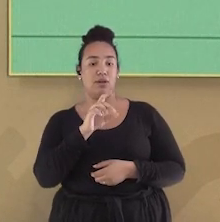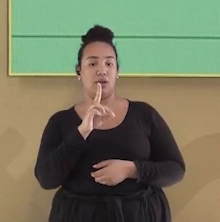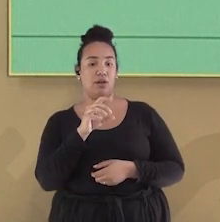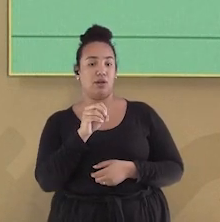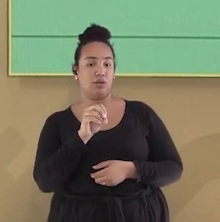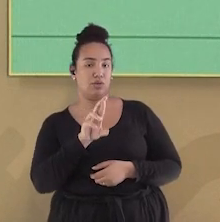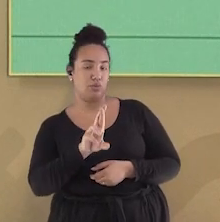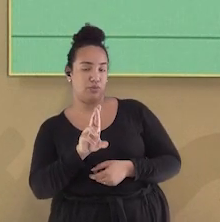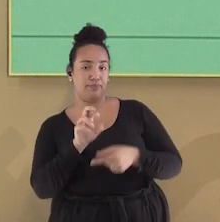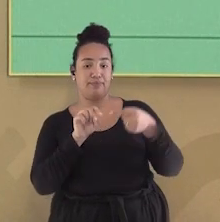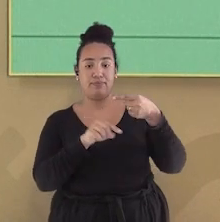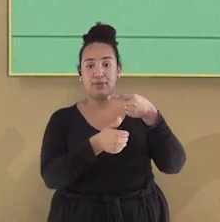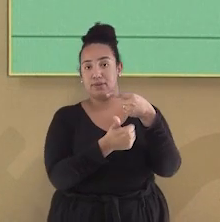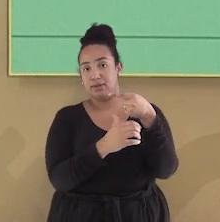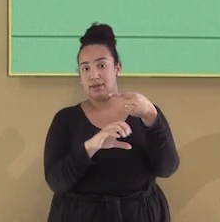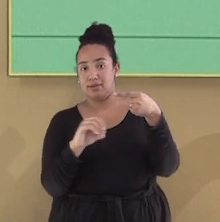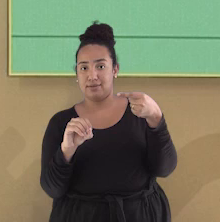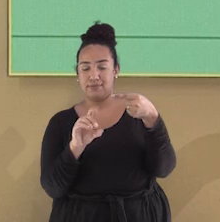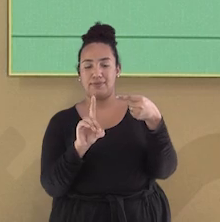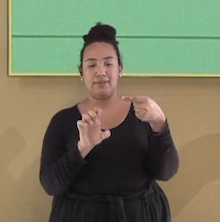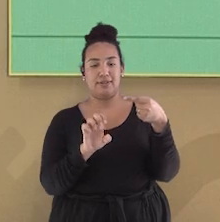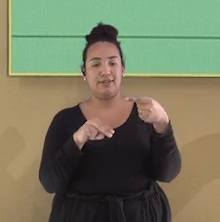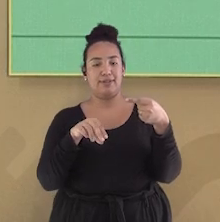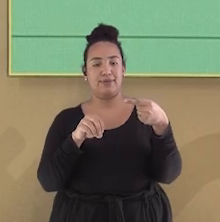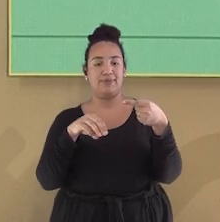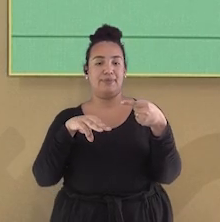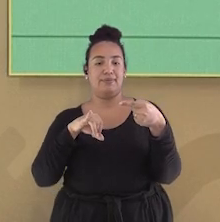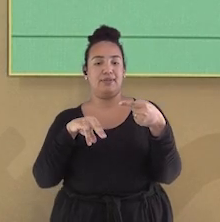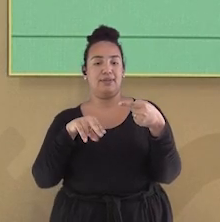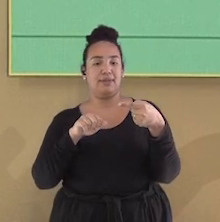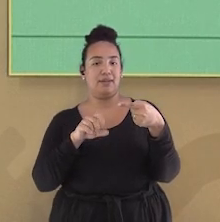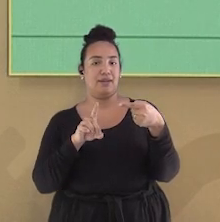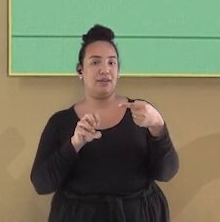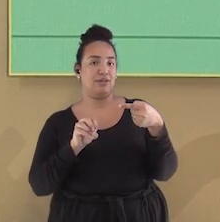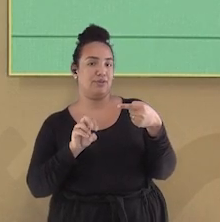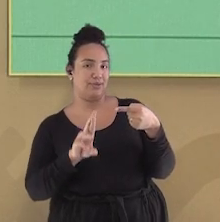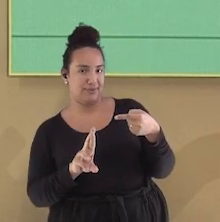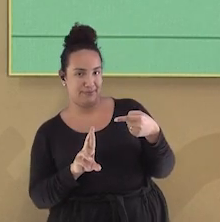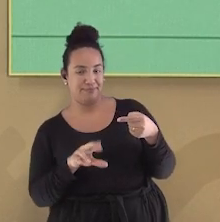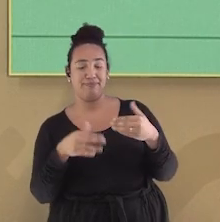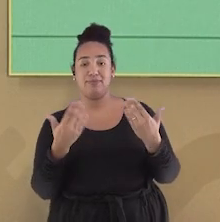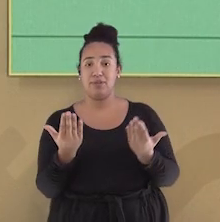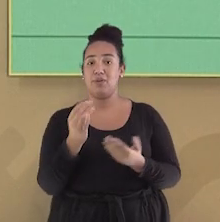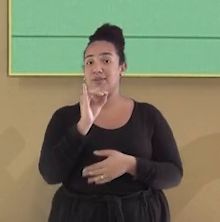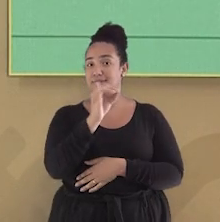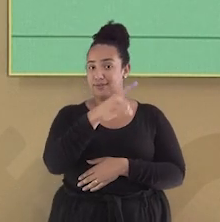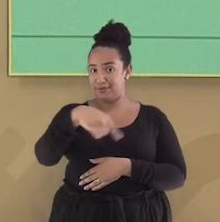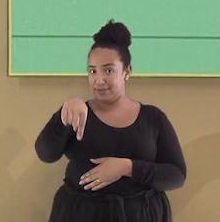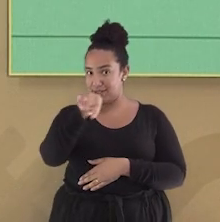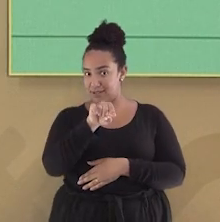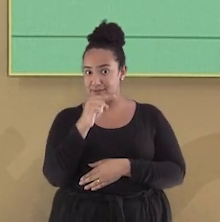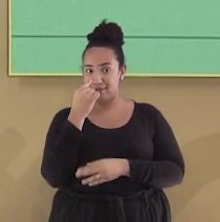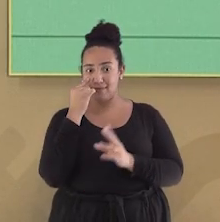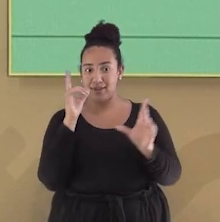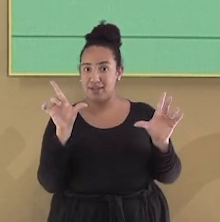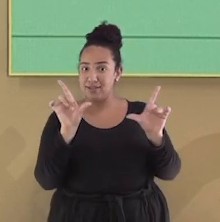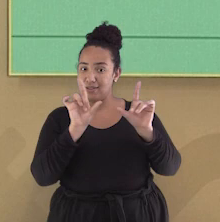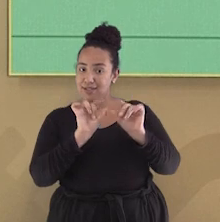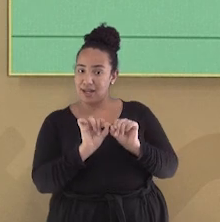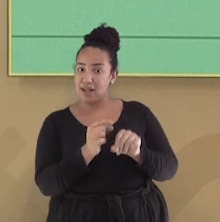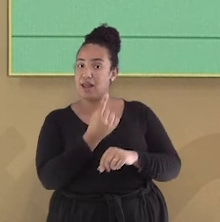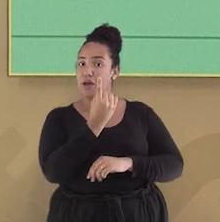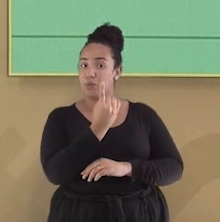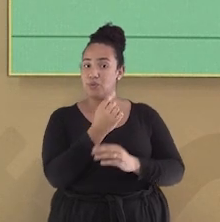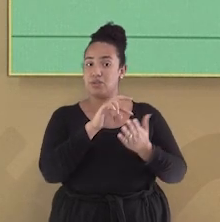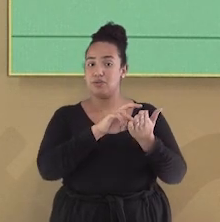numerador. Isso quer dizer que toda vez que virmos uma escala como essa, o primeiro número representa o tamanho do desenho que